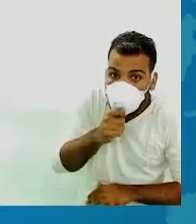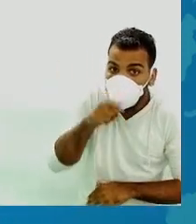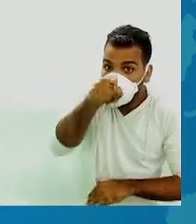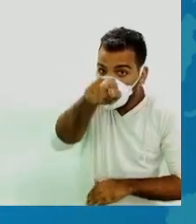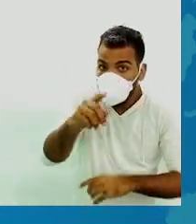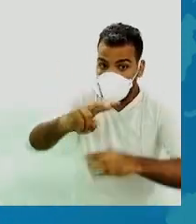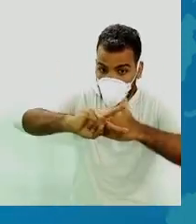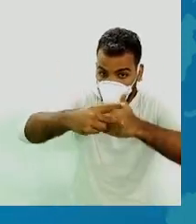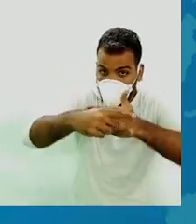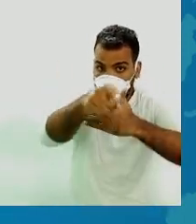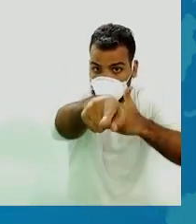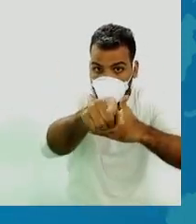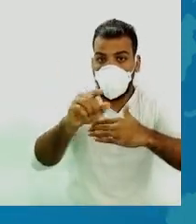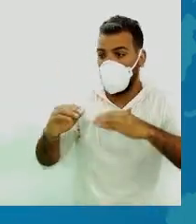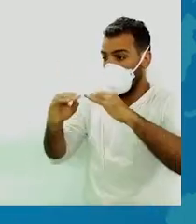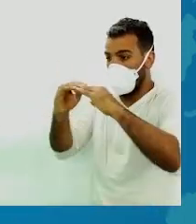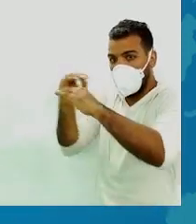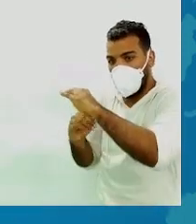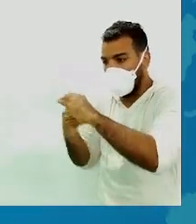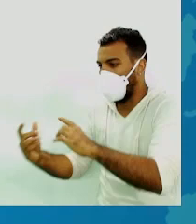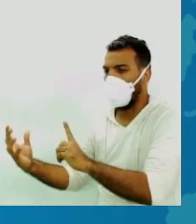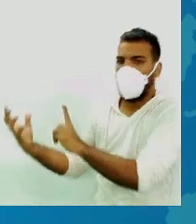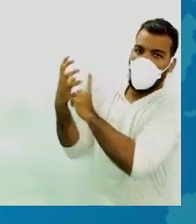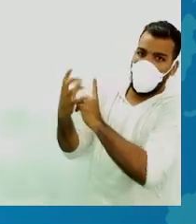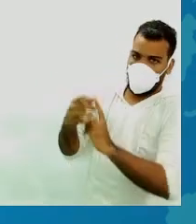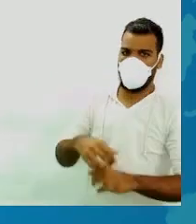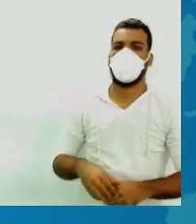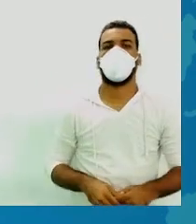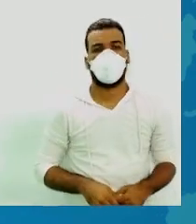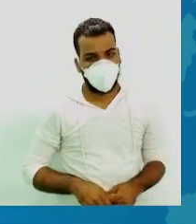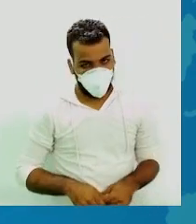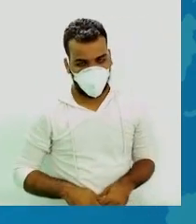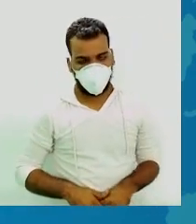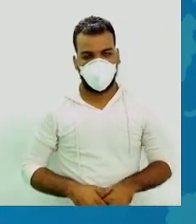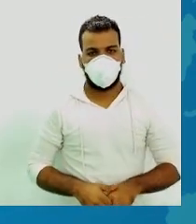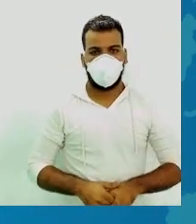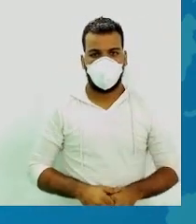política é seres governado por quem é